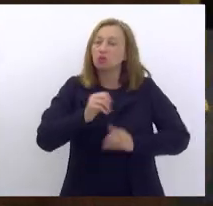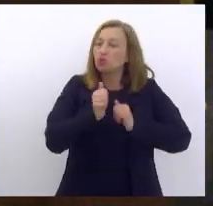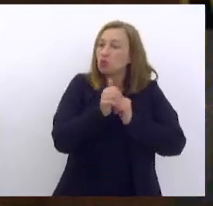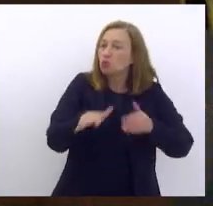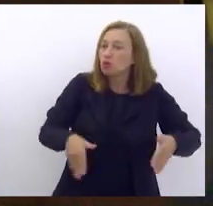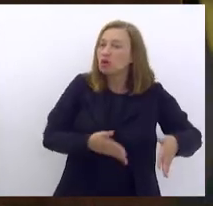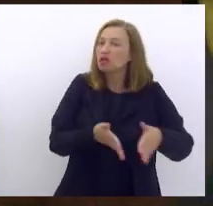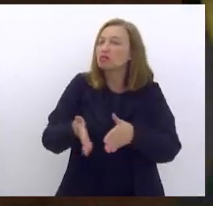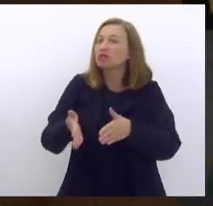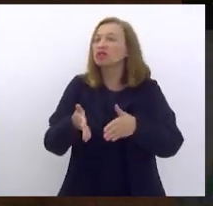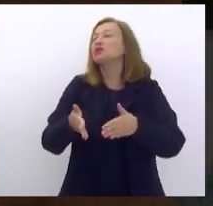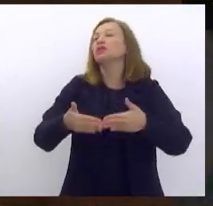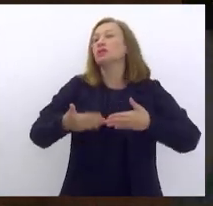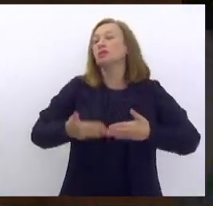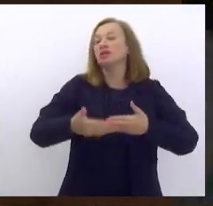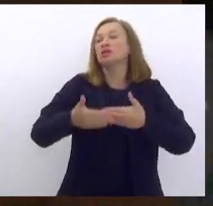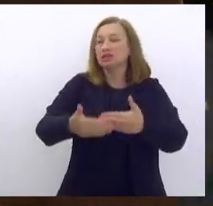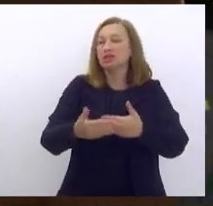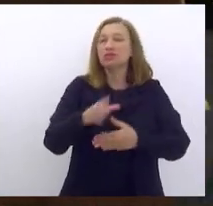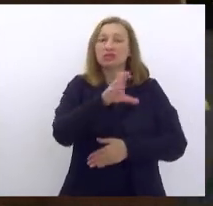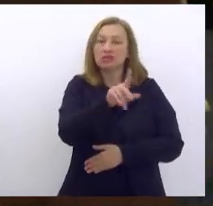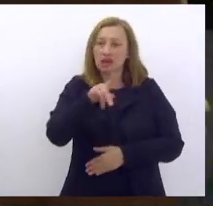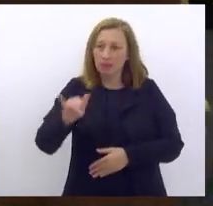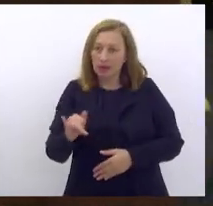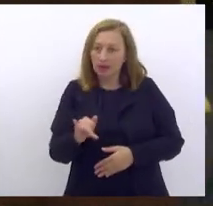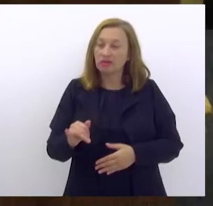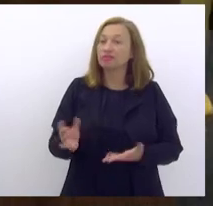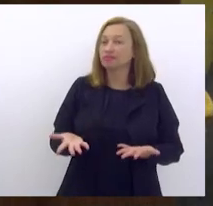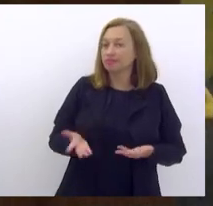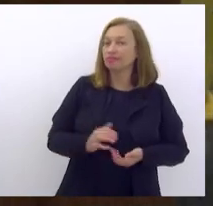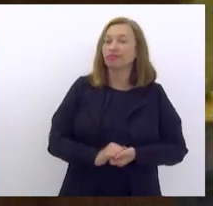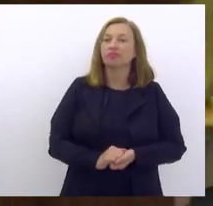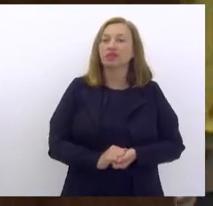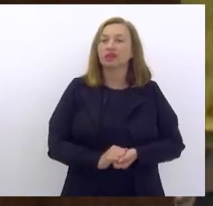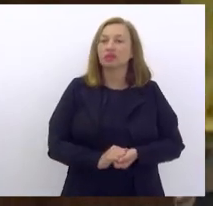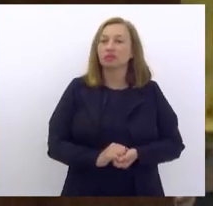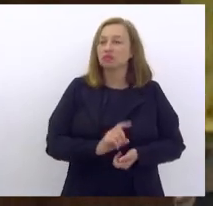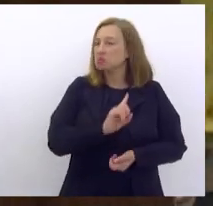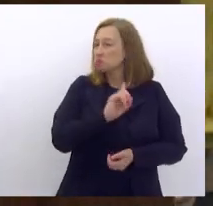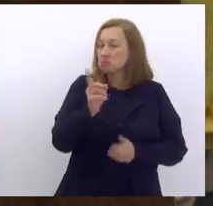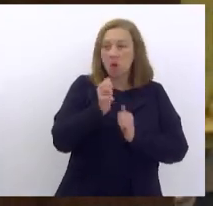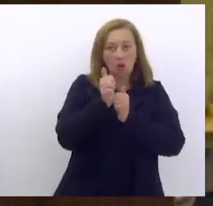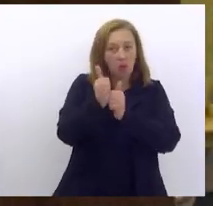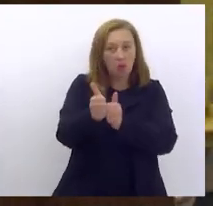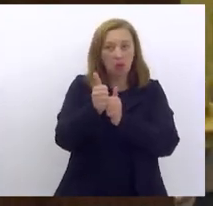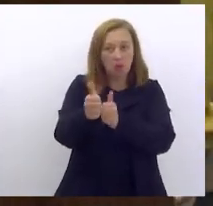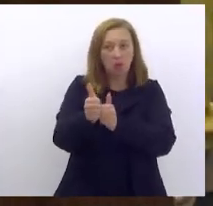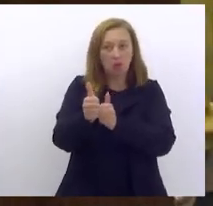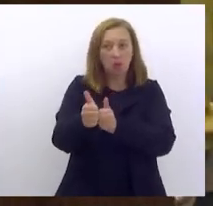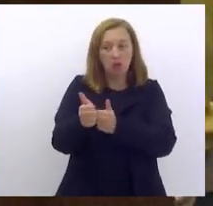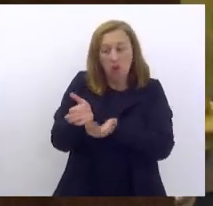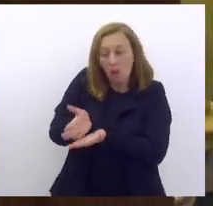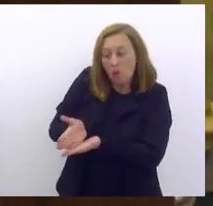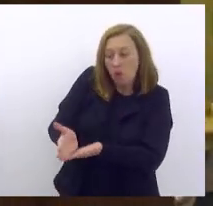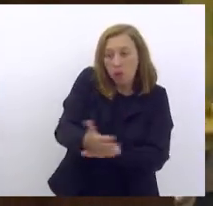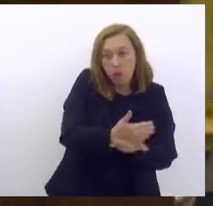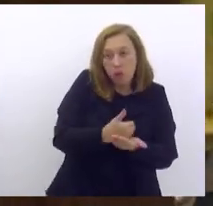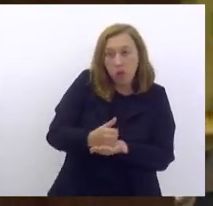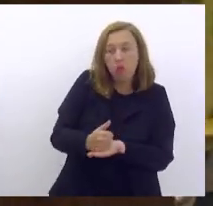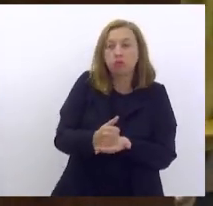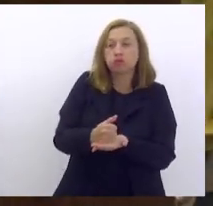caminho adiante com esta CPI, inclusive no acompanhamento e apuração e recebimento